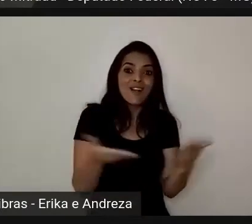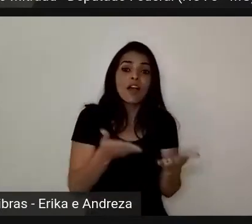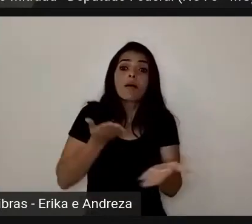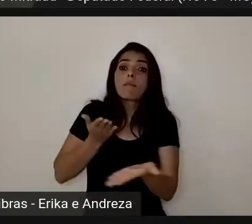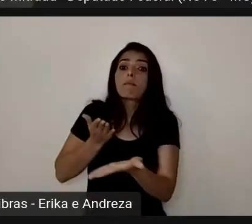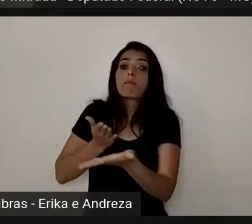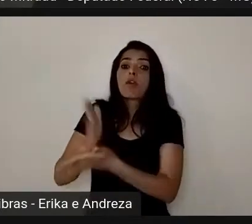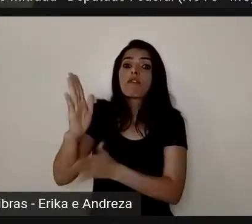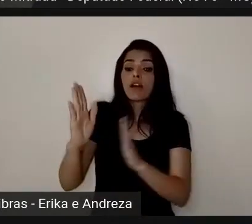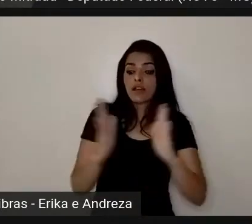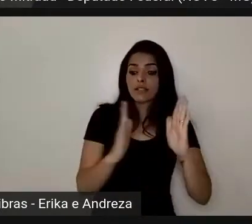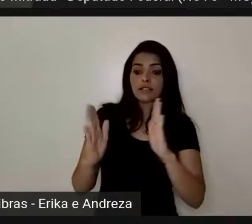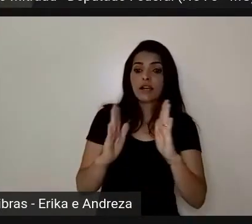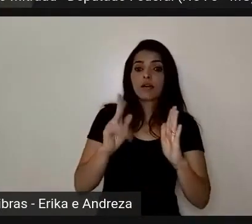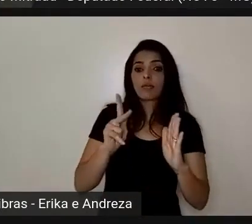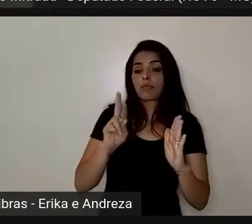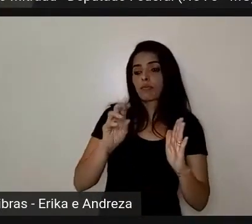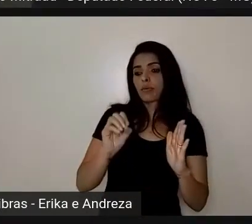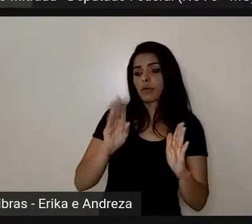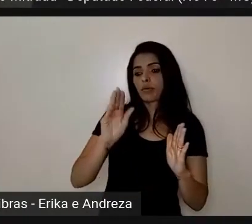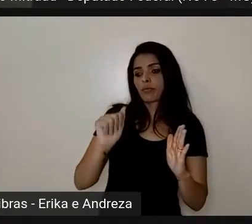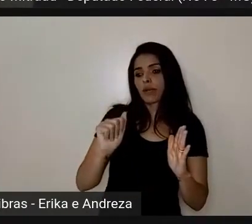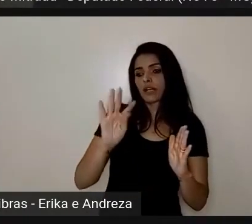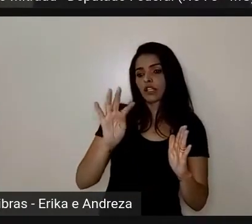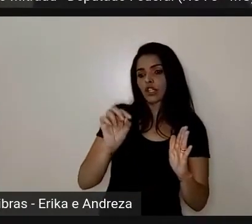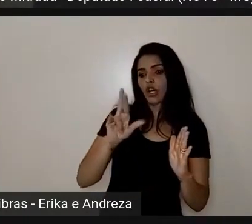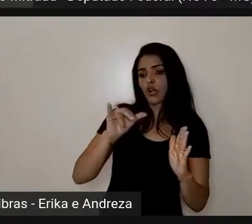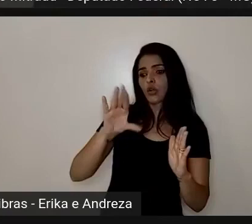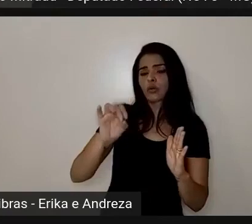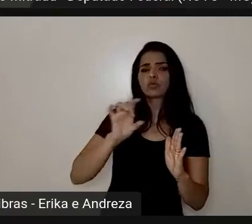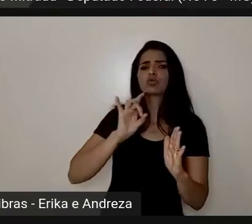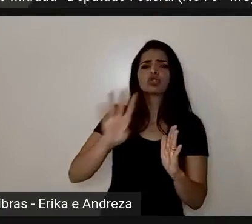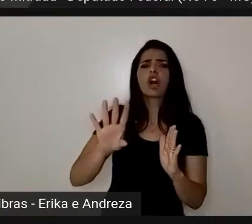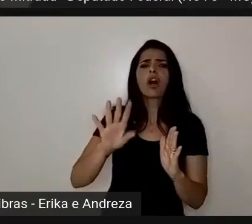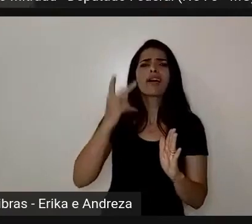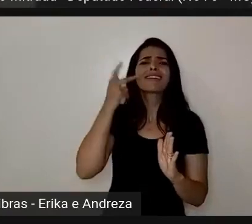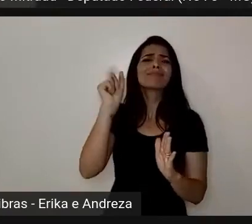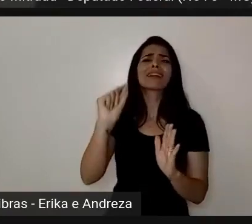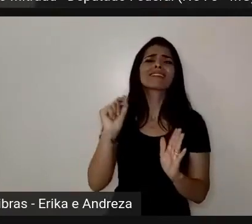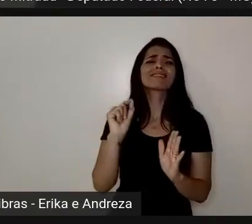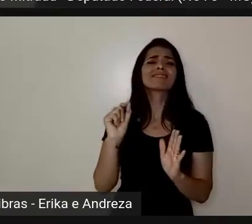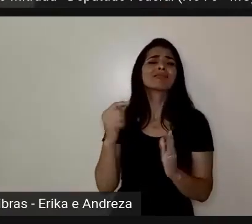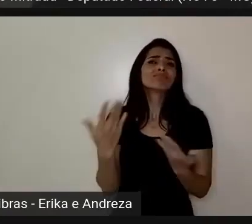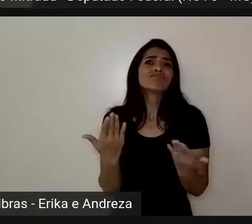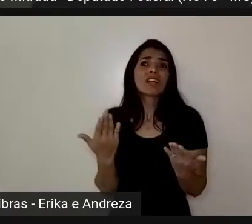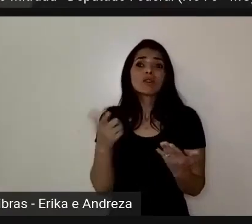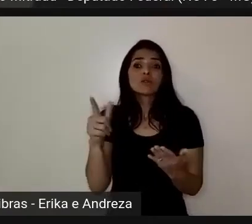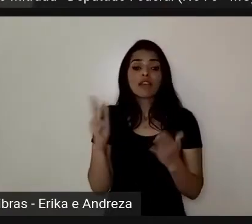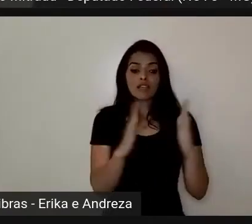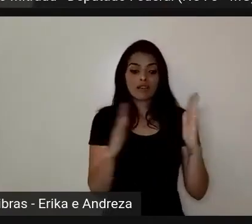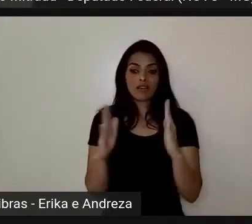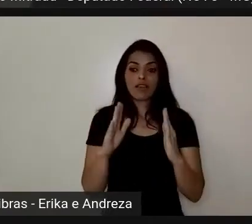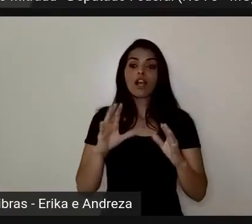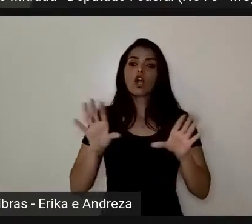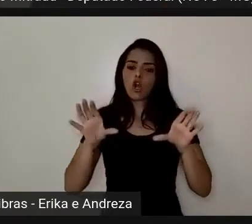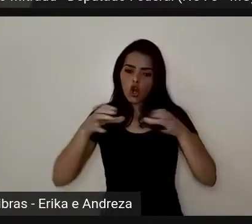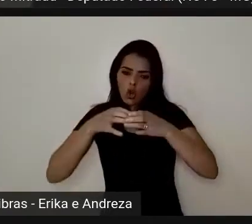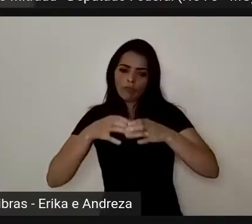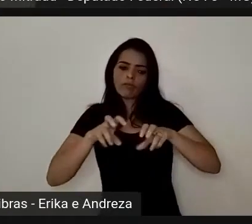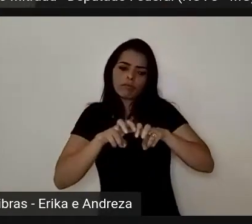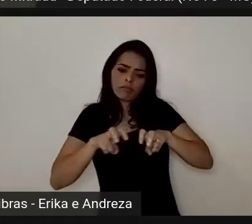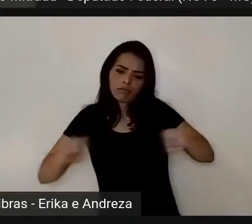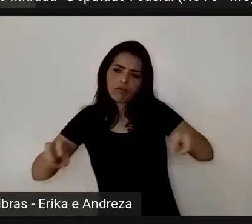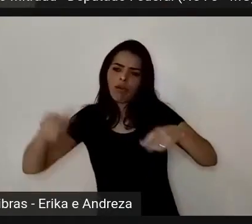estágio probatório, que é meramente protocolar em inúmeros casos. Tem lugares onde há uma comissão do estágio probatório adequada, que faz